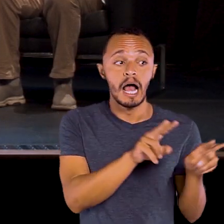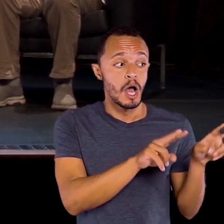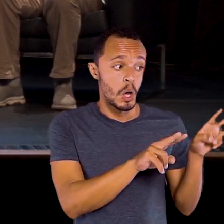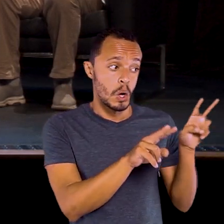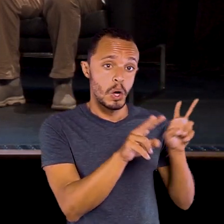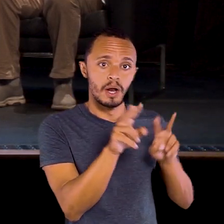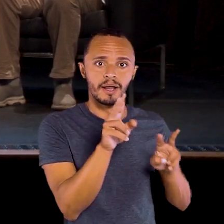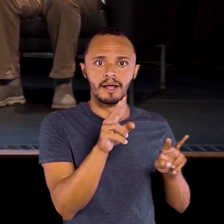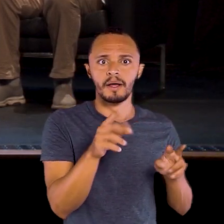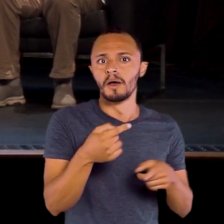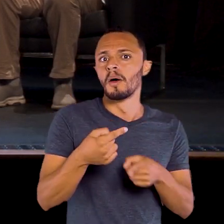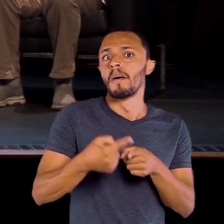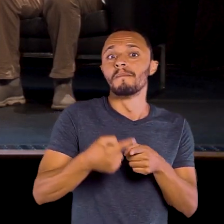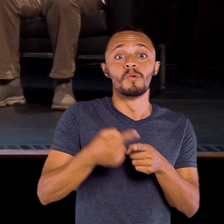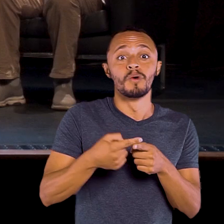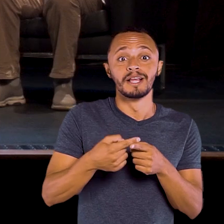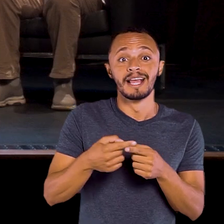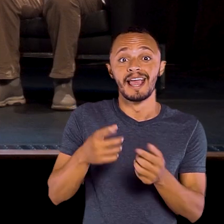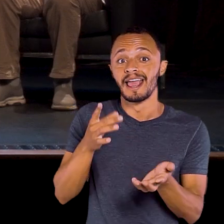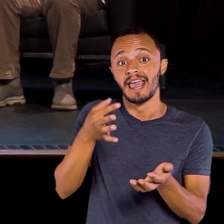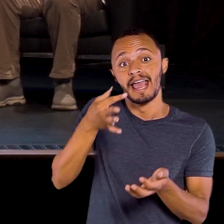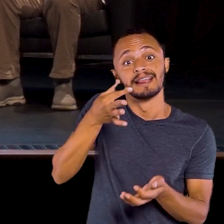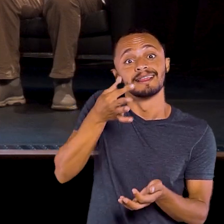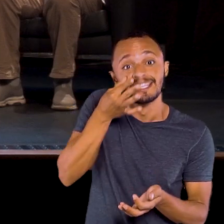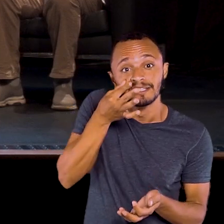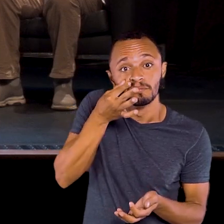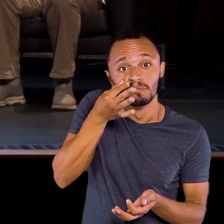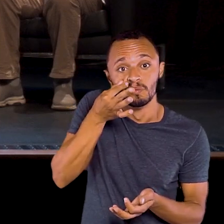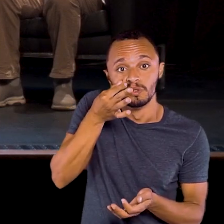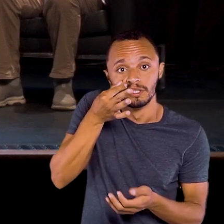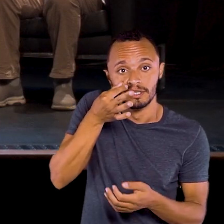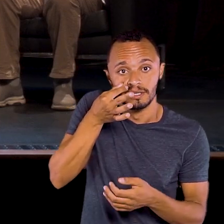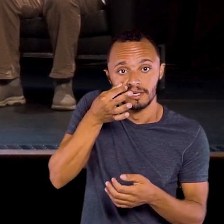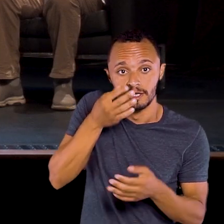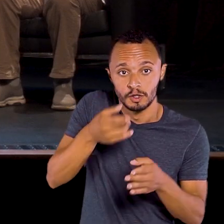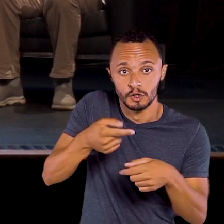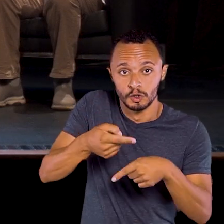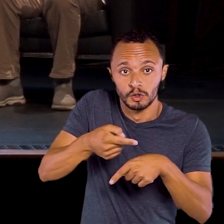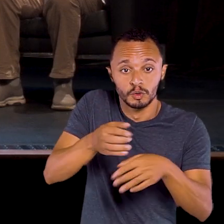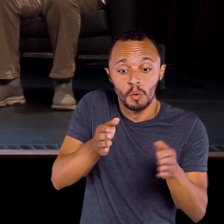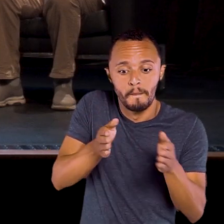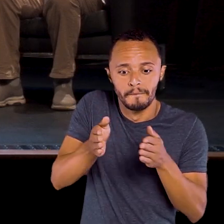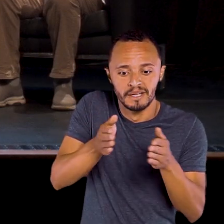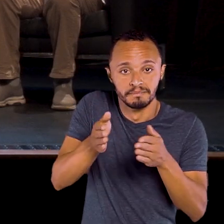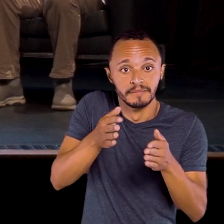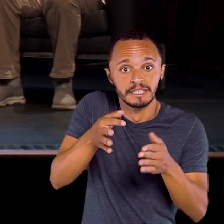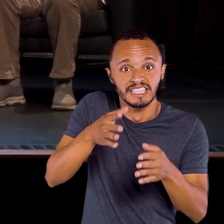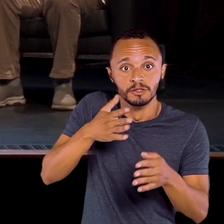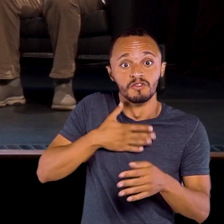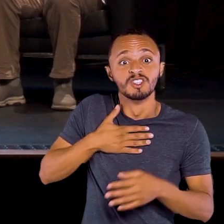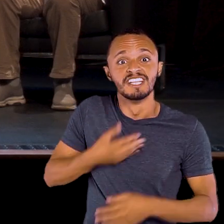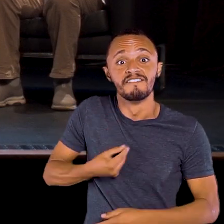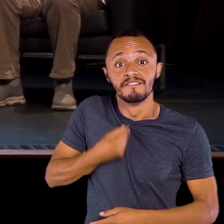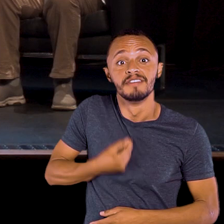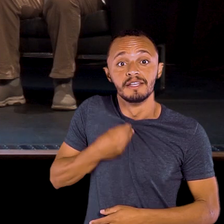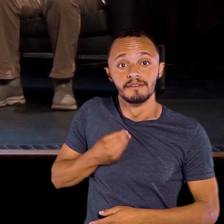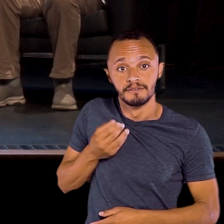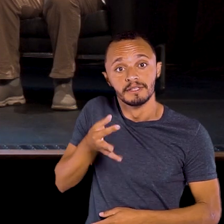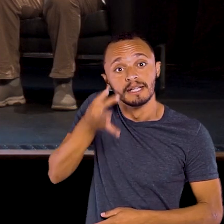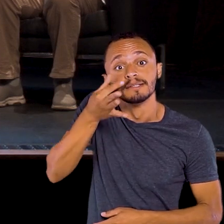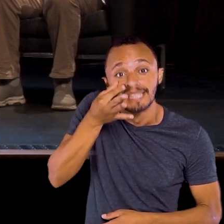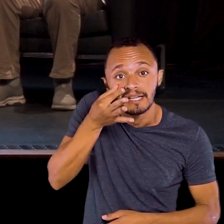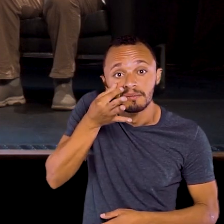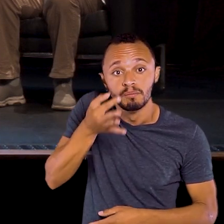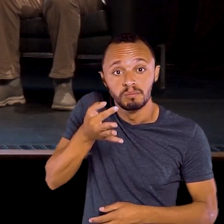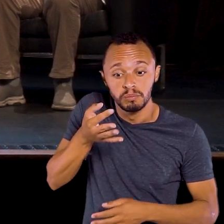testemunha do nosso tempo. A gente é testemunha daquilo que outras gerações vão olhar para